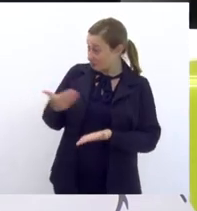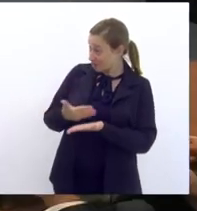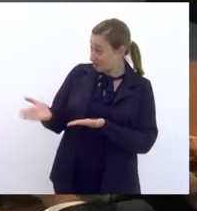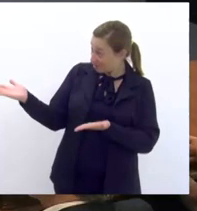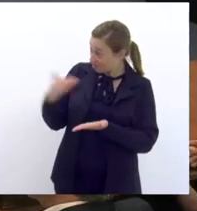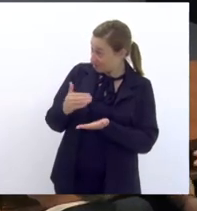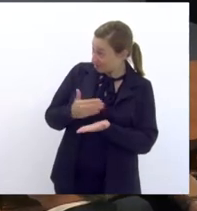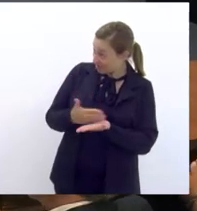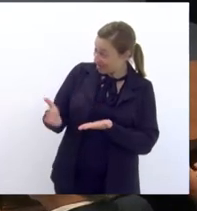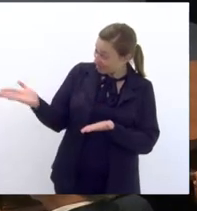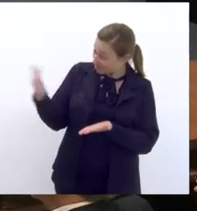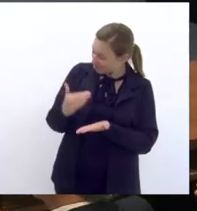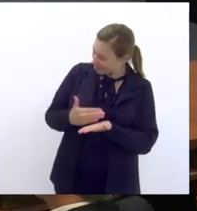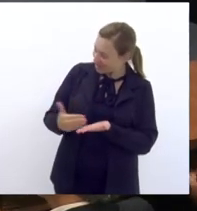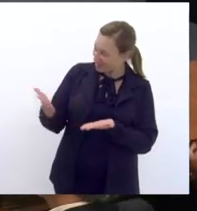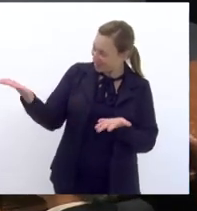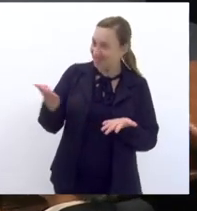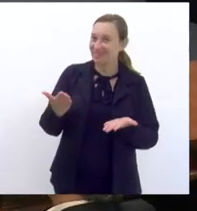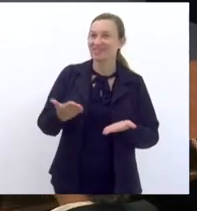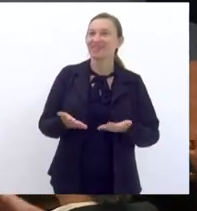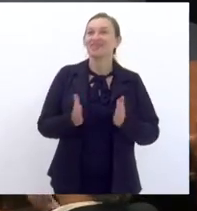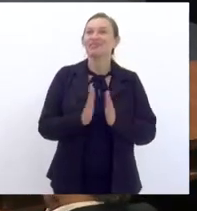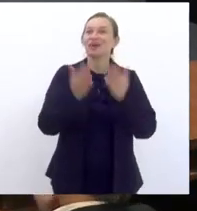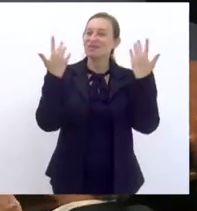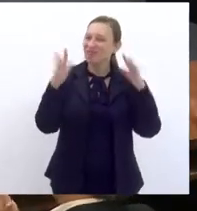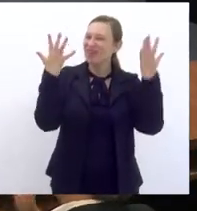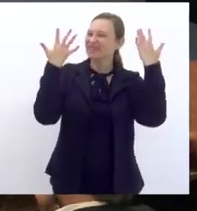então vocês puxam por favor